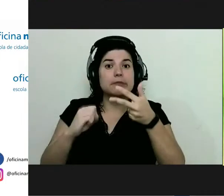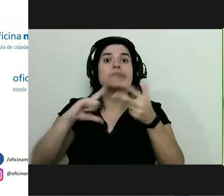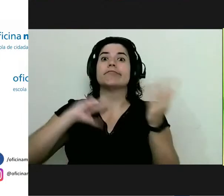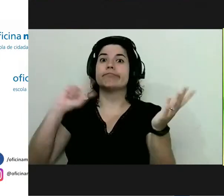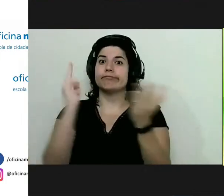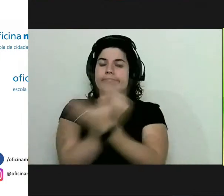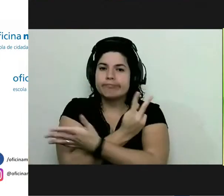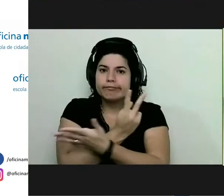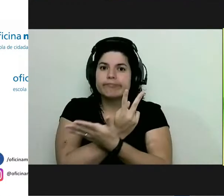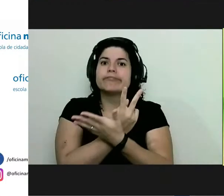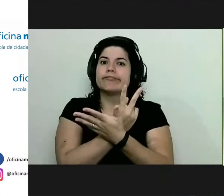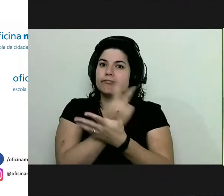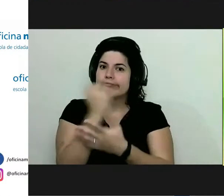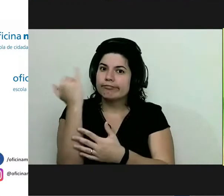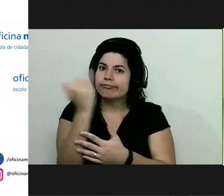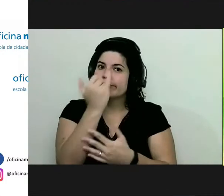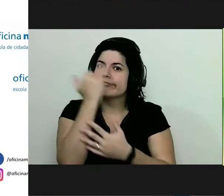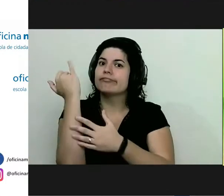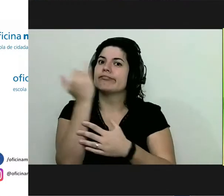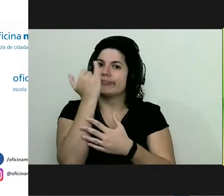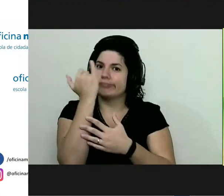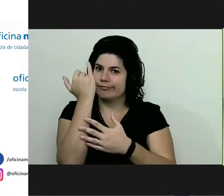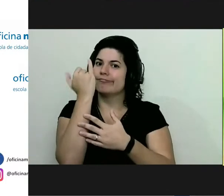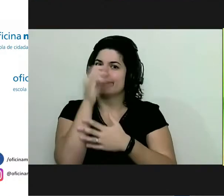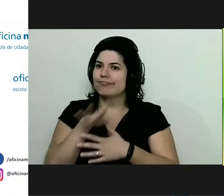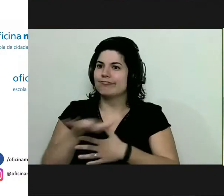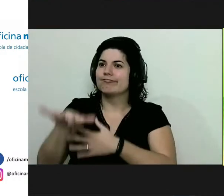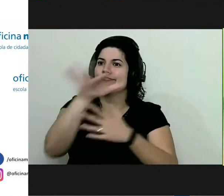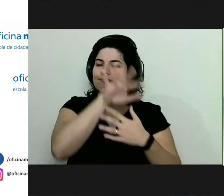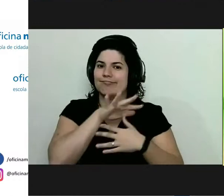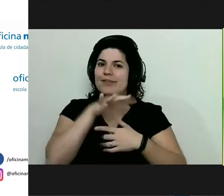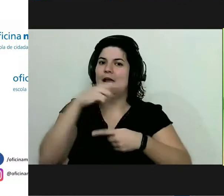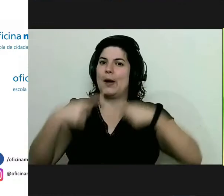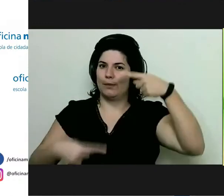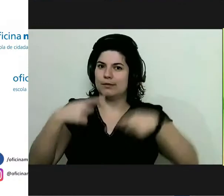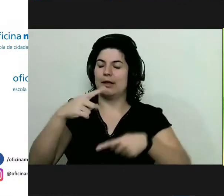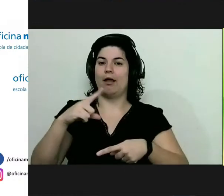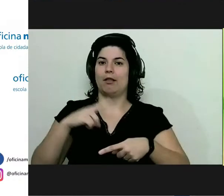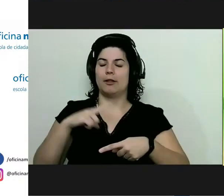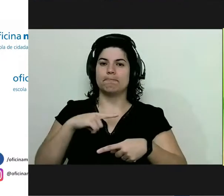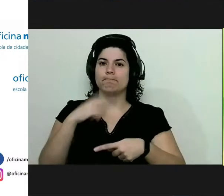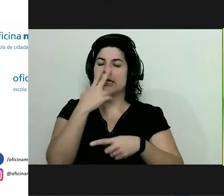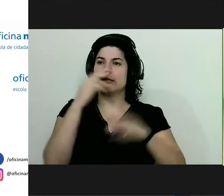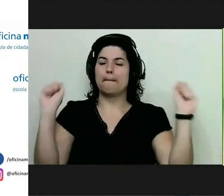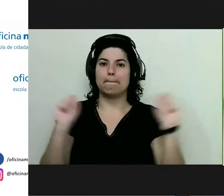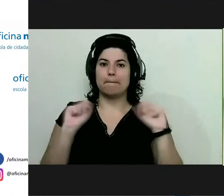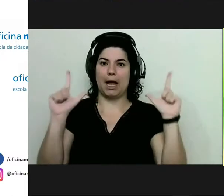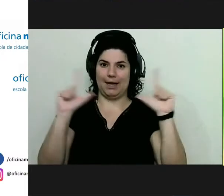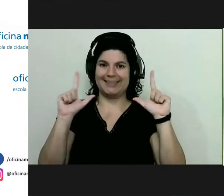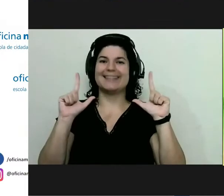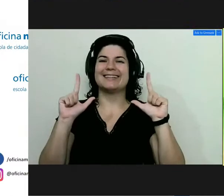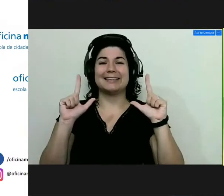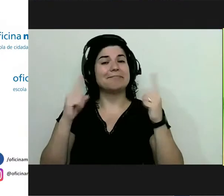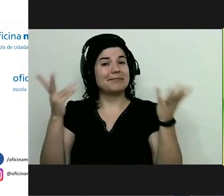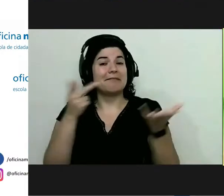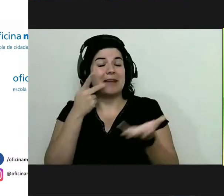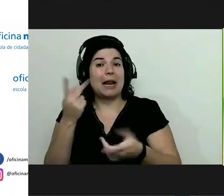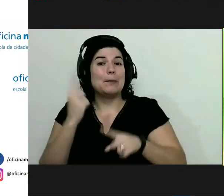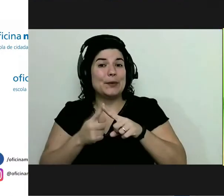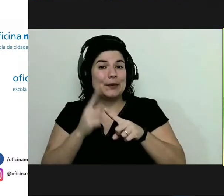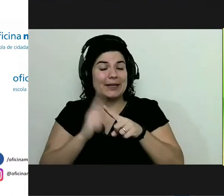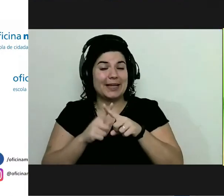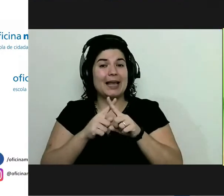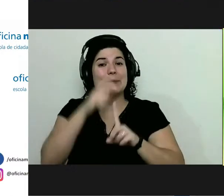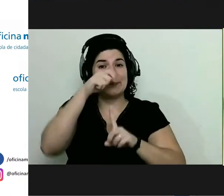alguma coisa importante no cenário político né alguma coisa que vai dar uma chacoalhada em tudo ele desiste Porque em